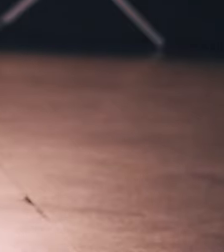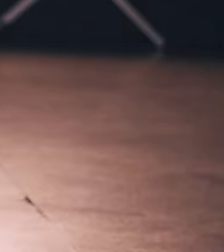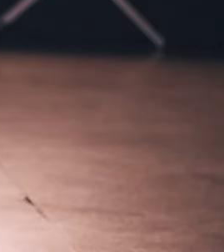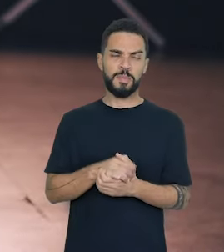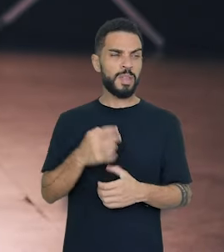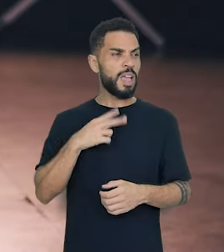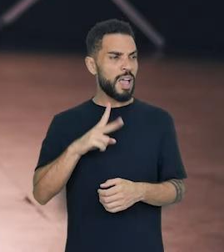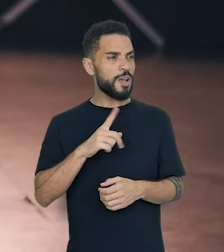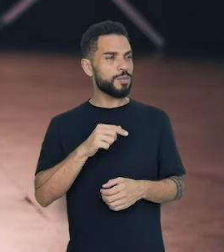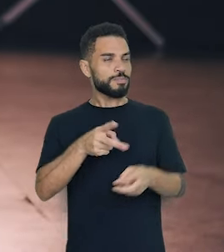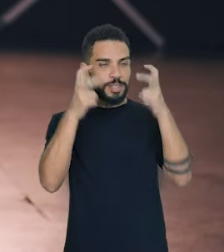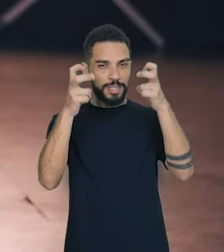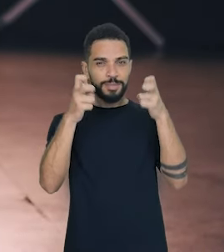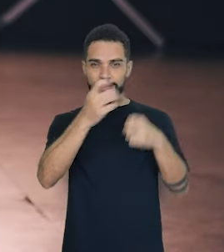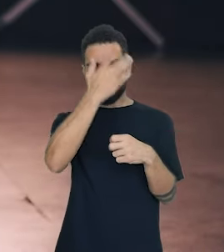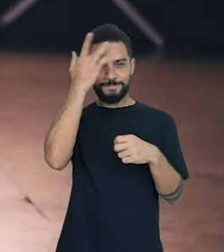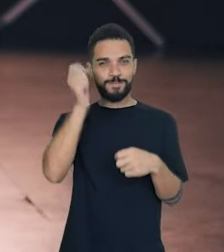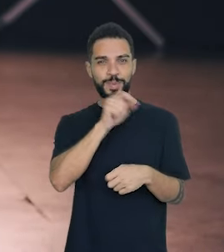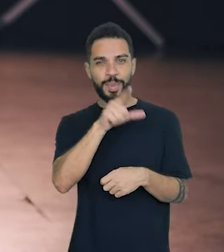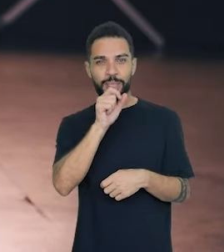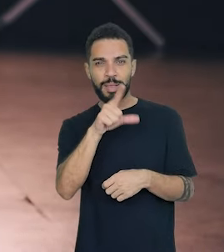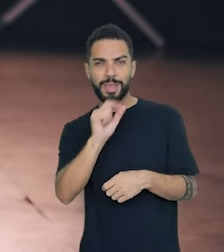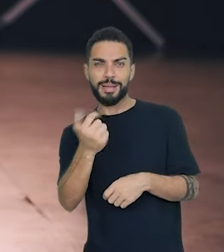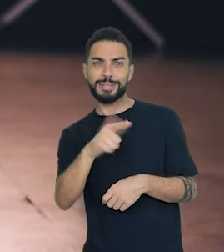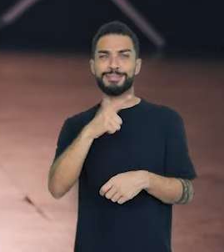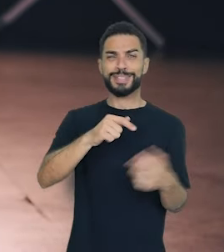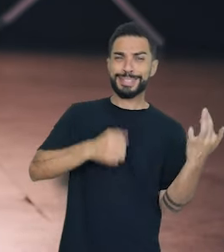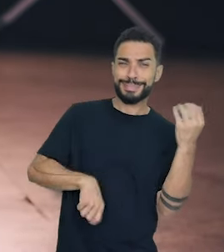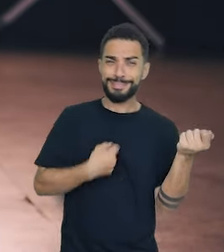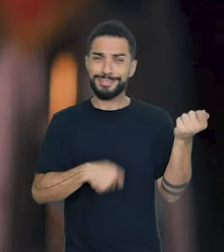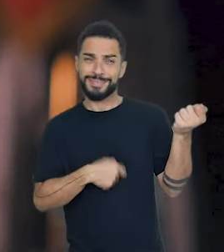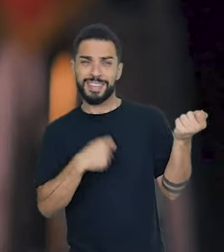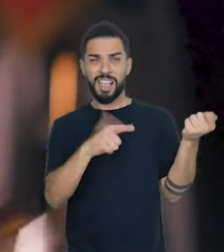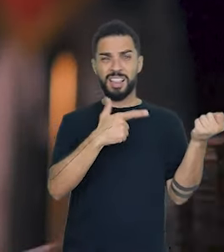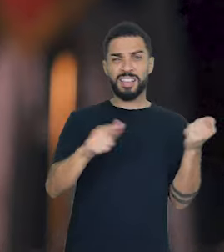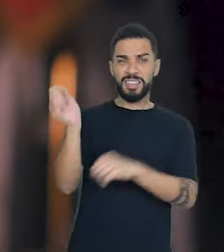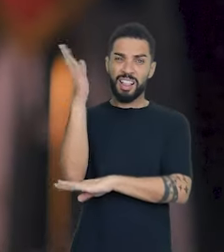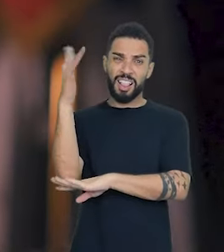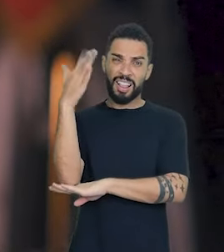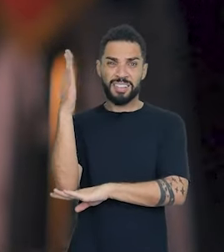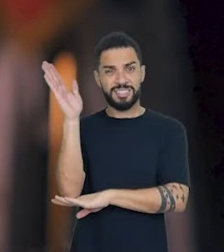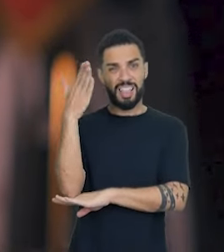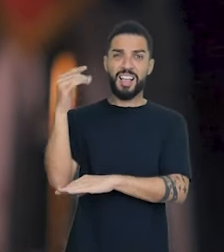Muita gente reclamar. Ah, não tem cantor, ah, não tem cavaquinho, não tem mais minha sala, só tem Valdemar